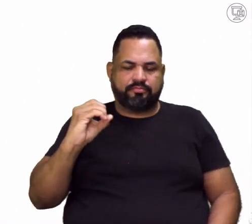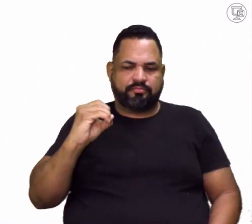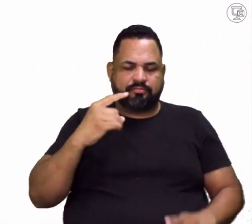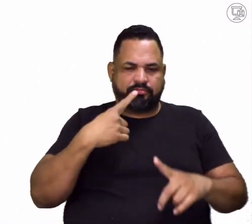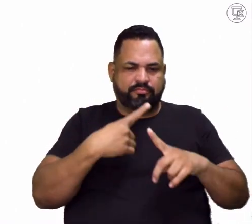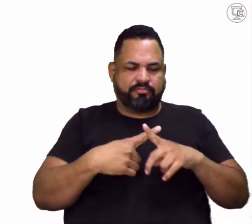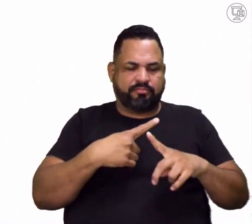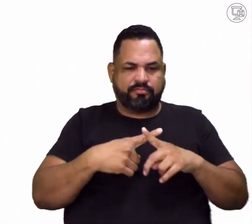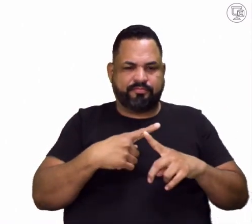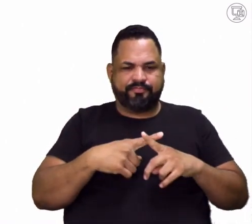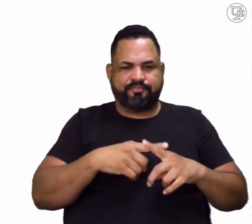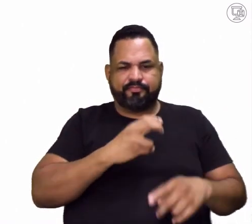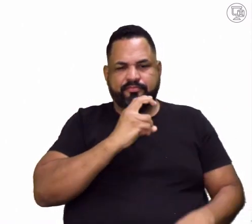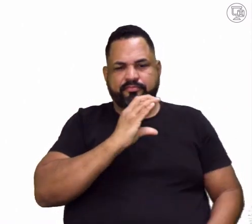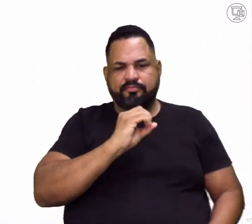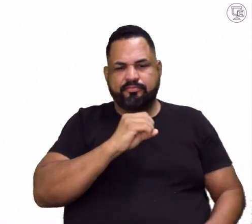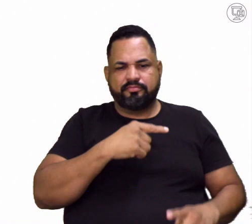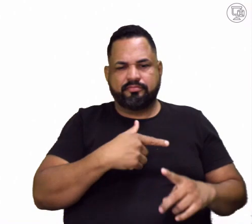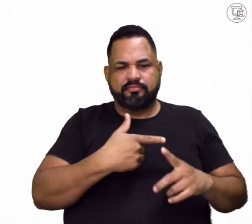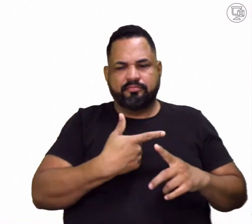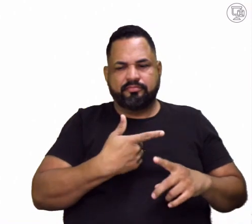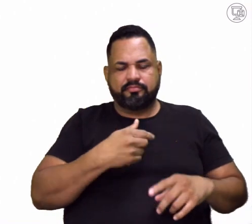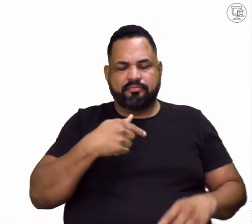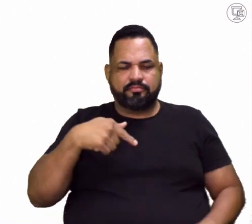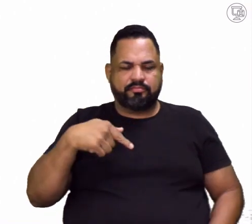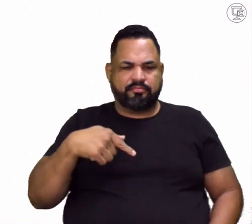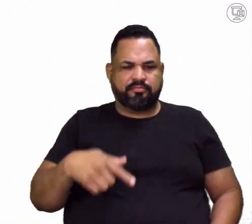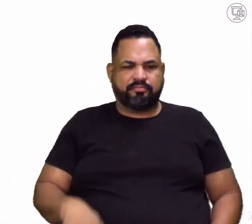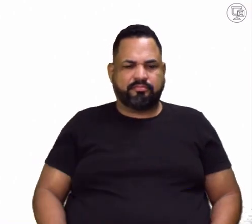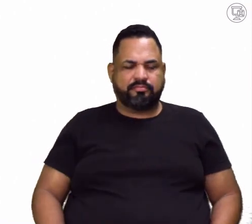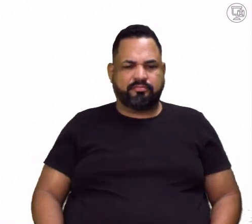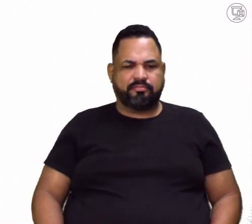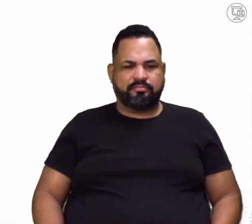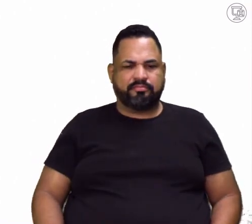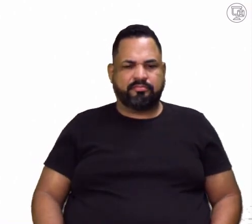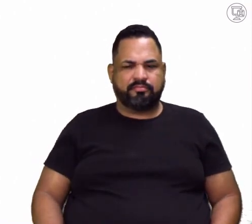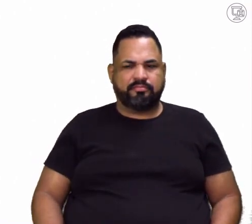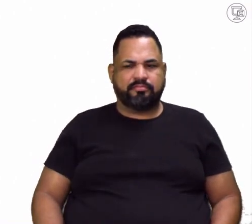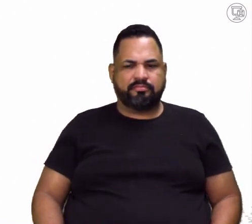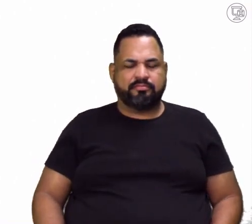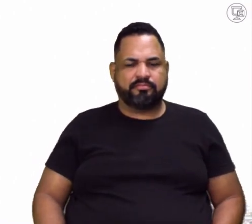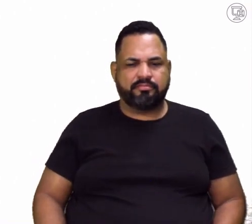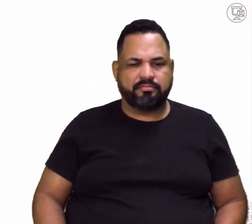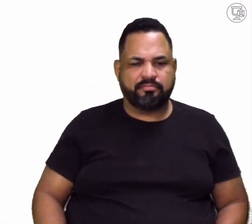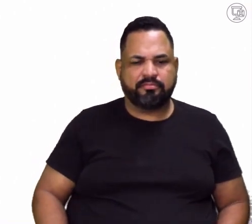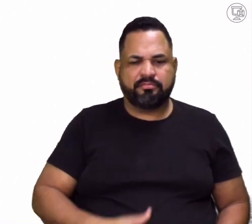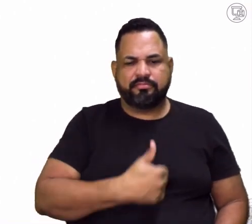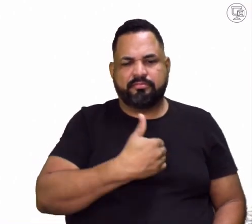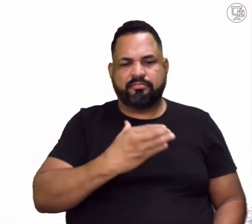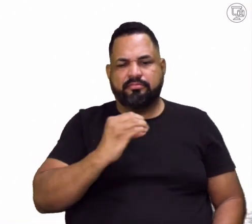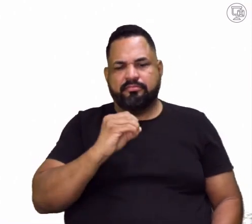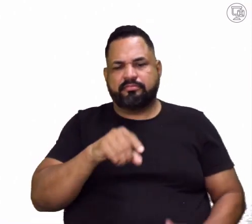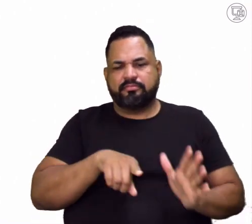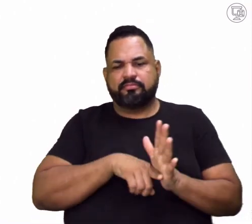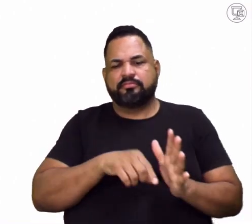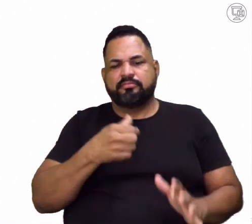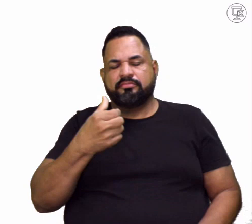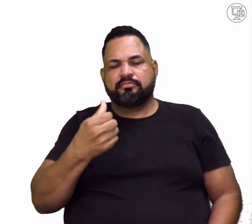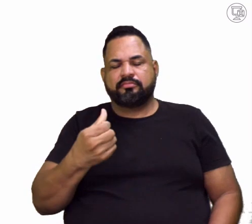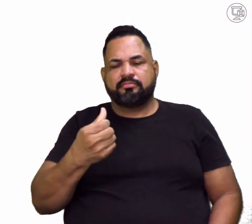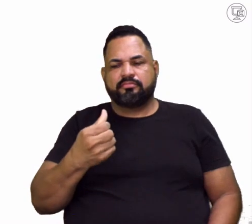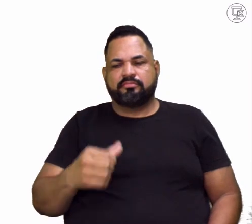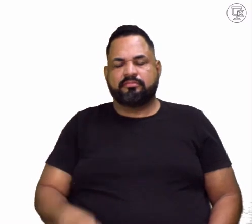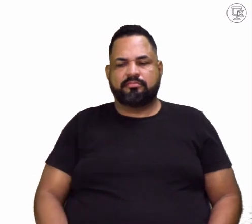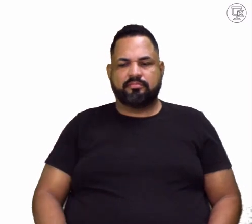multiplicando 500 por 27 e agora multiplicando 13.500 por 60 10 a menos 6 agora nós vamos andar 6